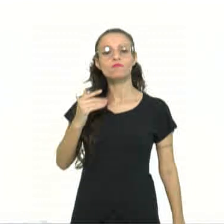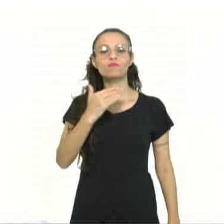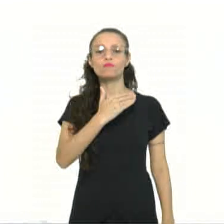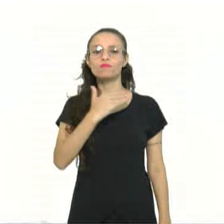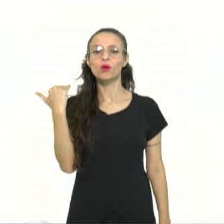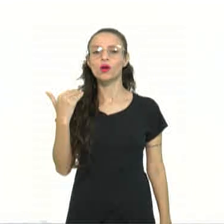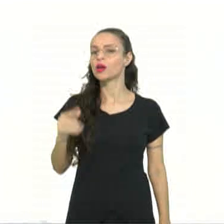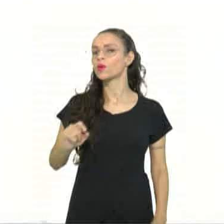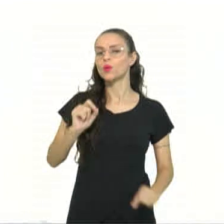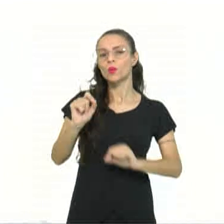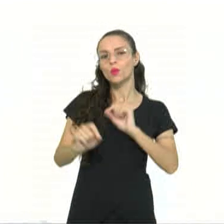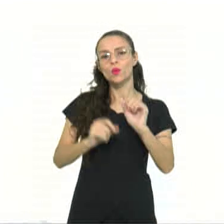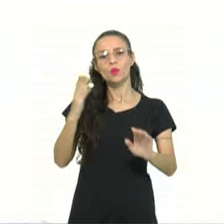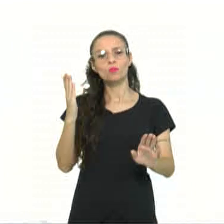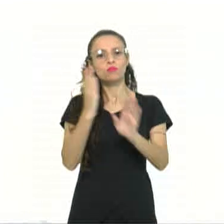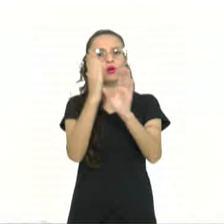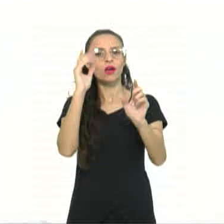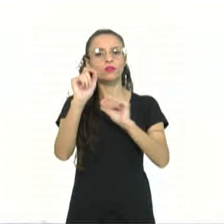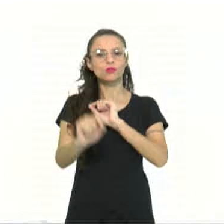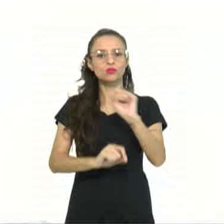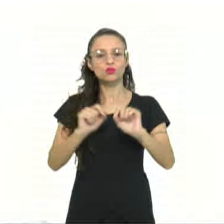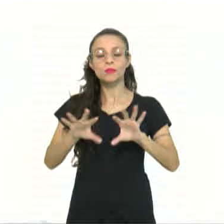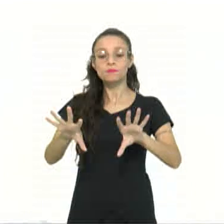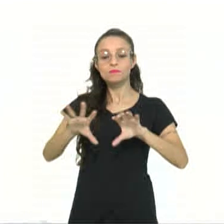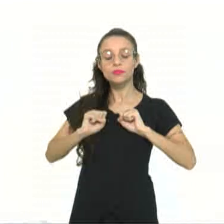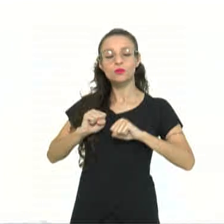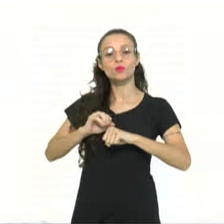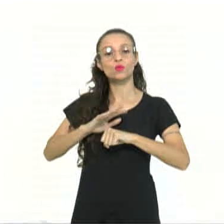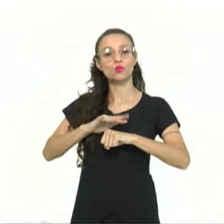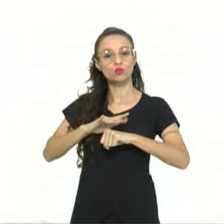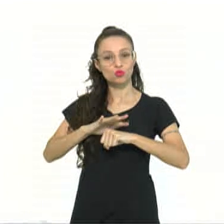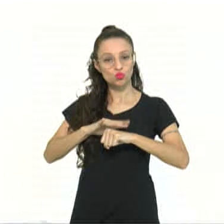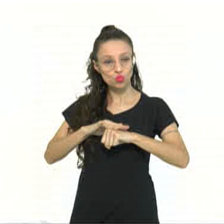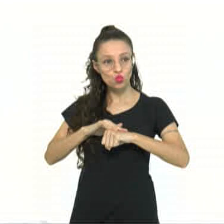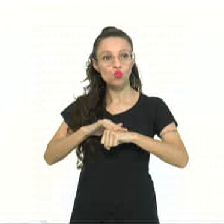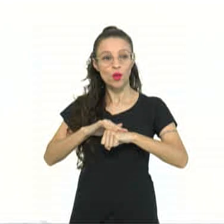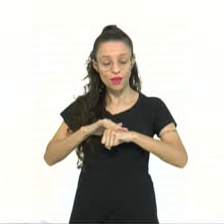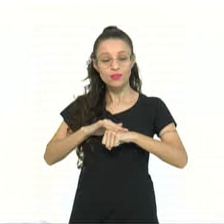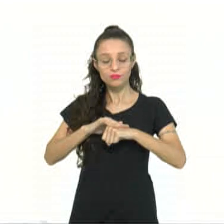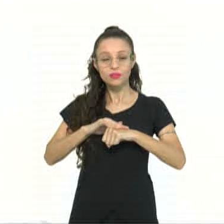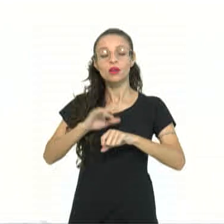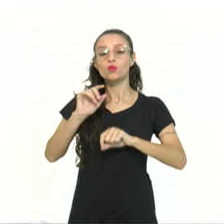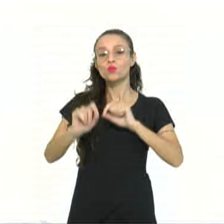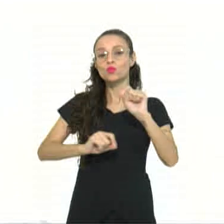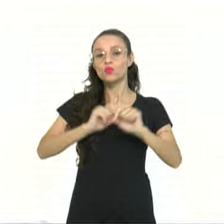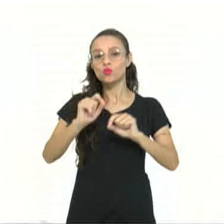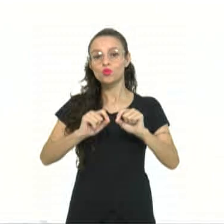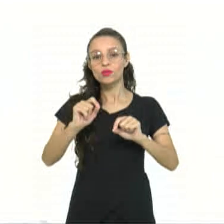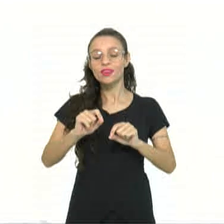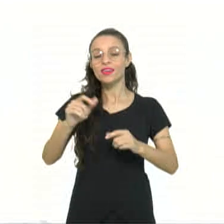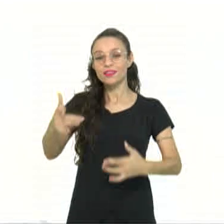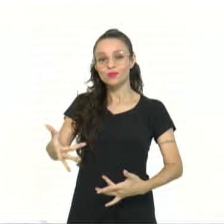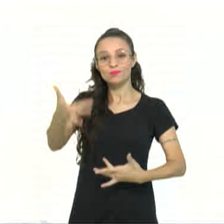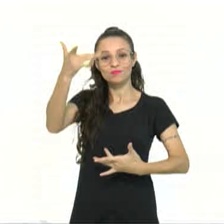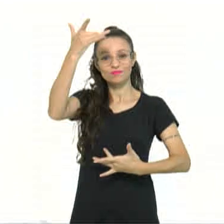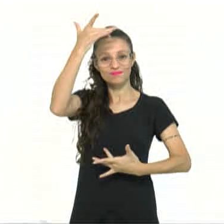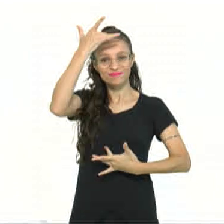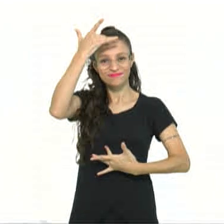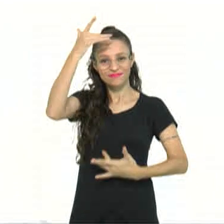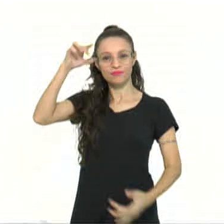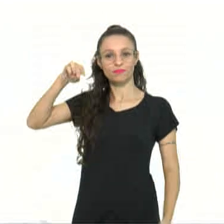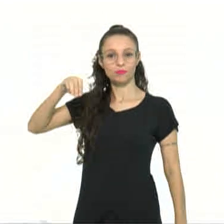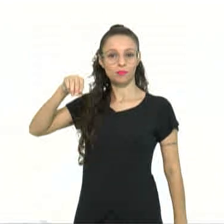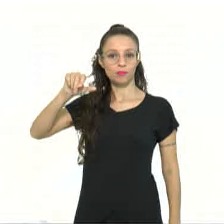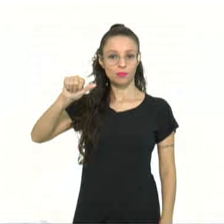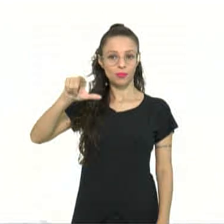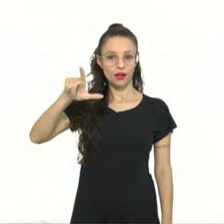morrido a partir de uma doença causada pelo parasita Plasmodium falciparum, né, causador da malária,